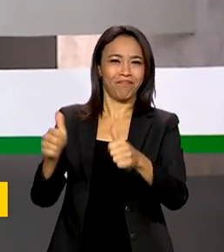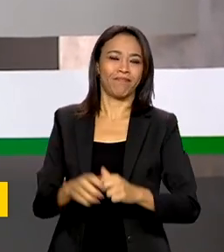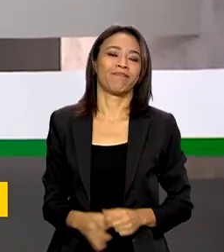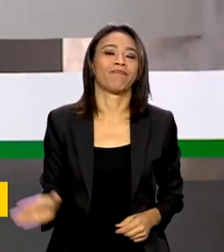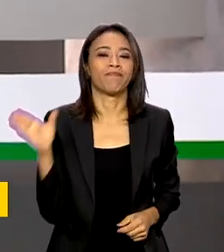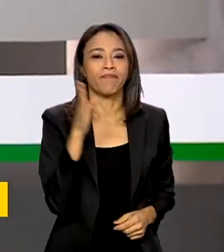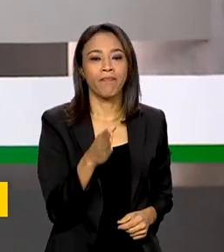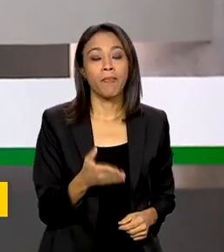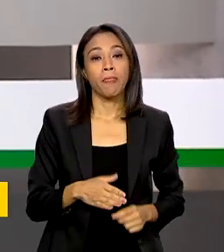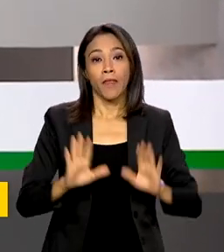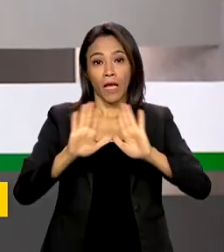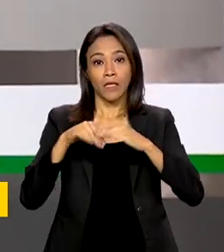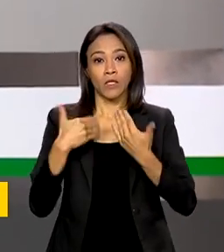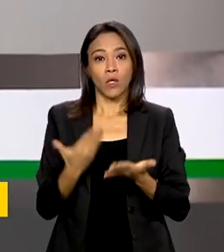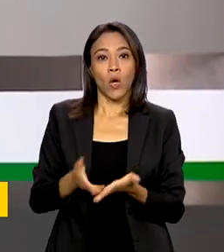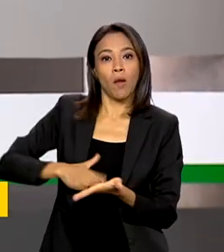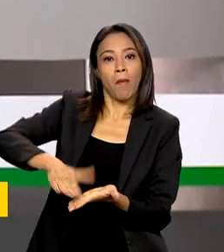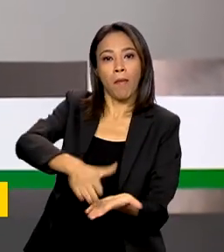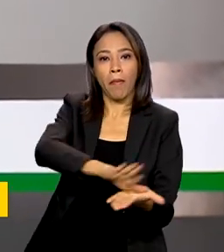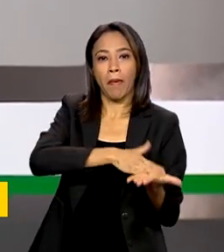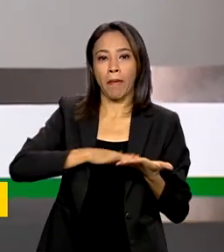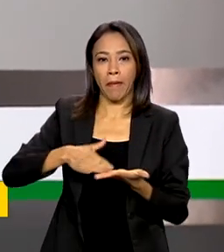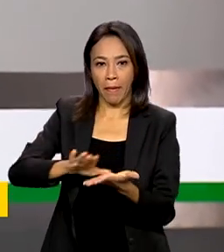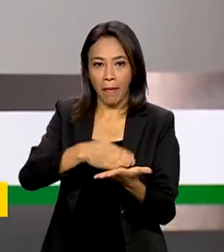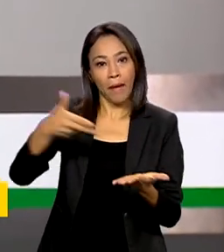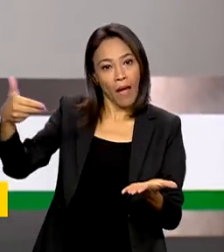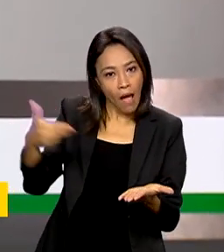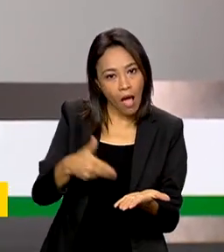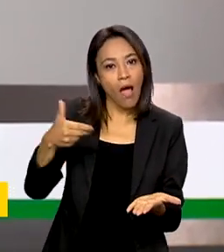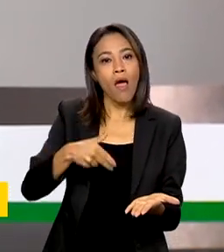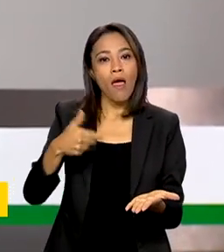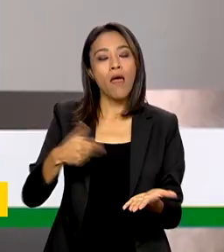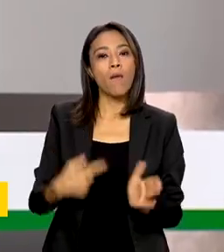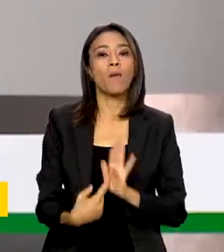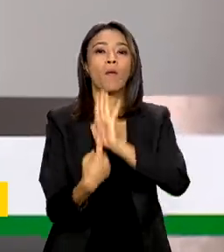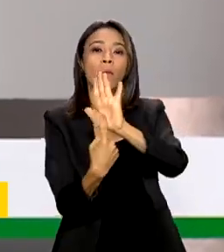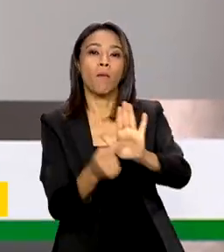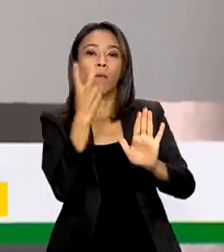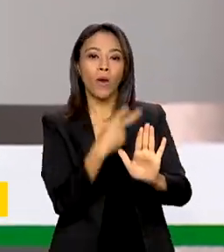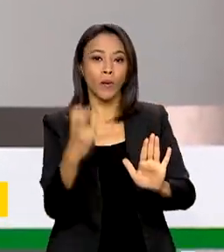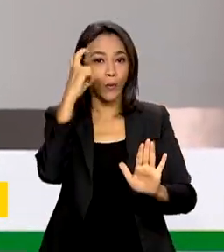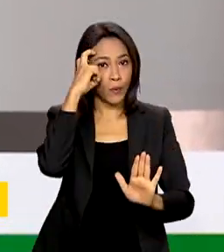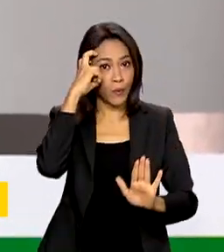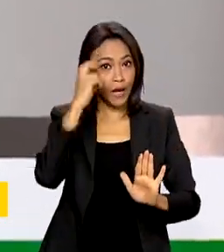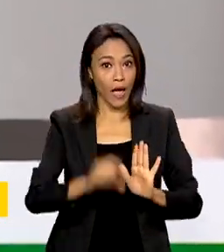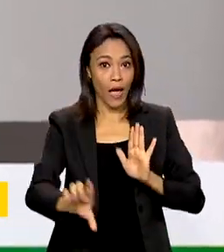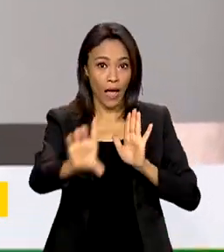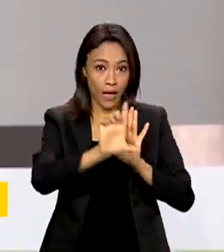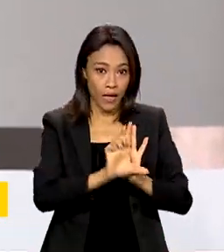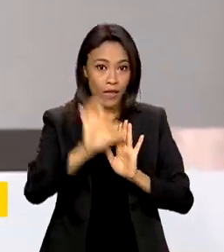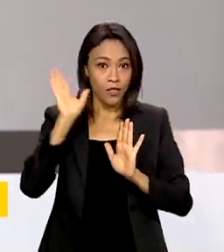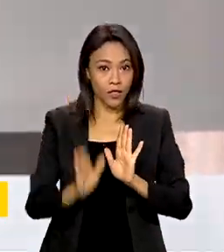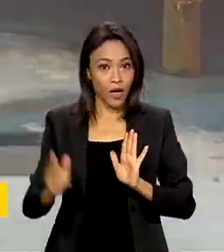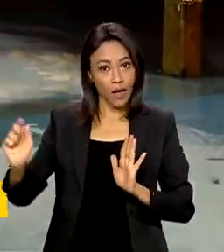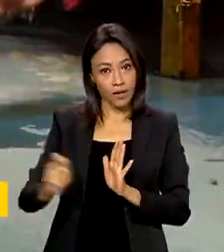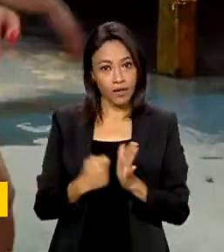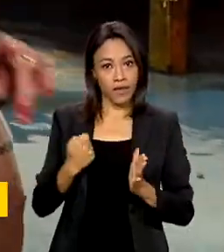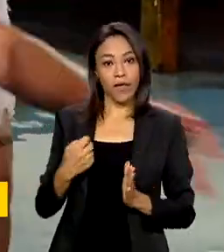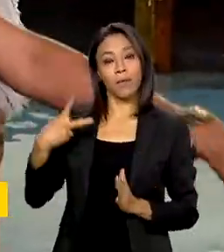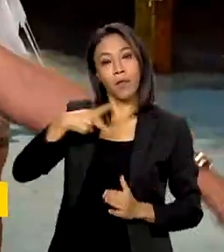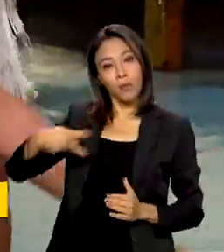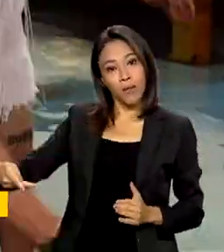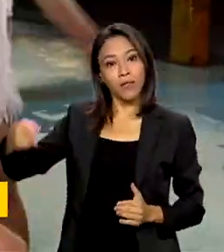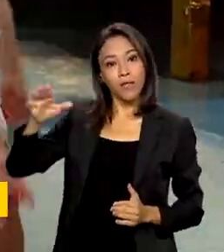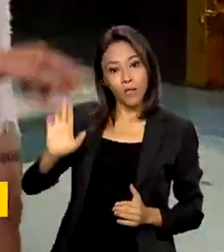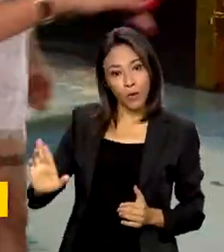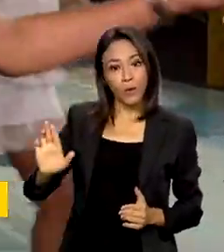As escolas de samba foram reconhecidas como manifestação da cultura nacional. A lei foi sancionada pelo presidente Lula. As escolas de